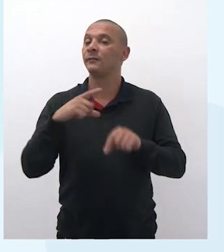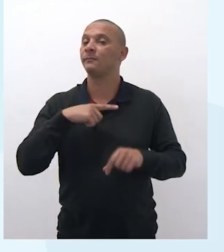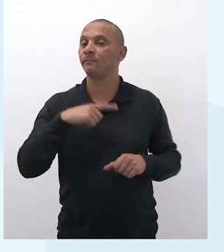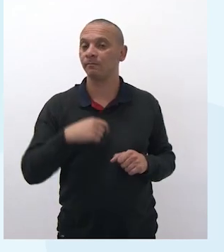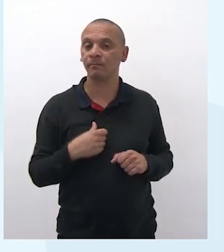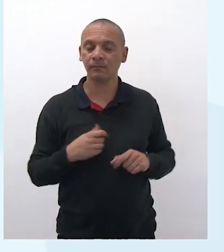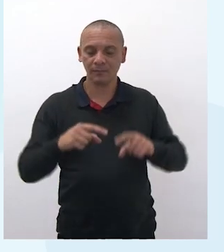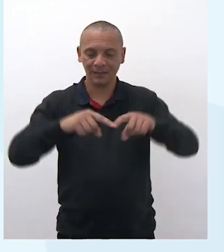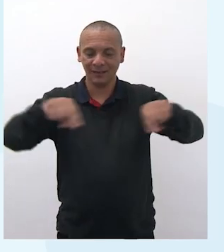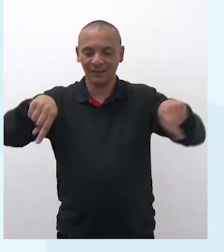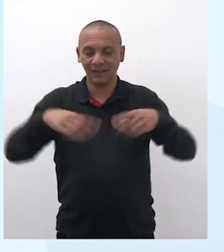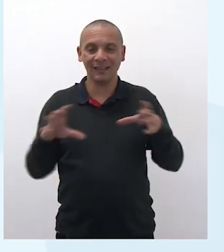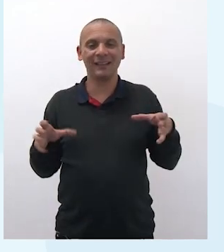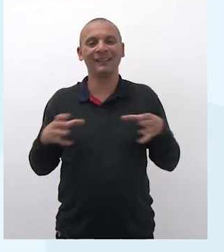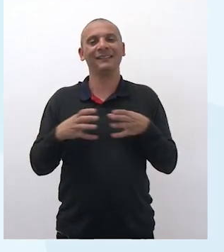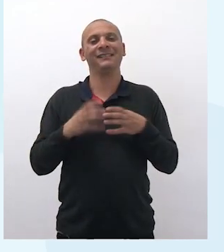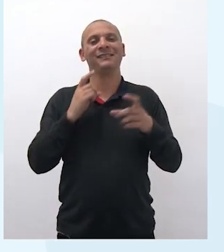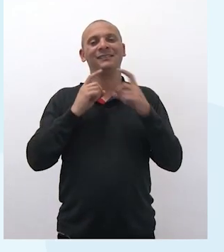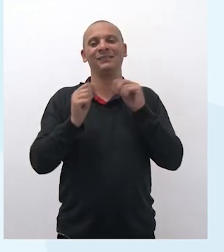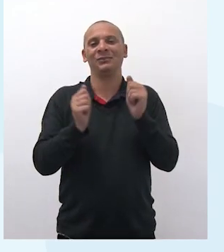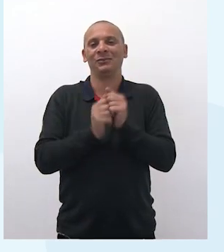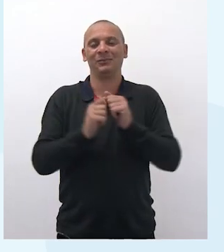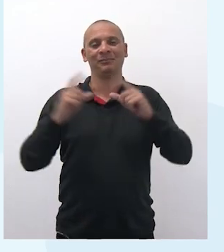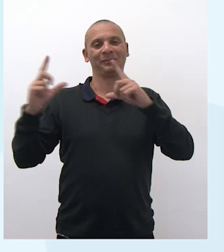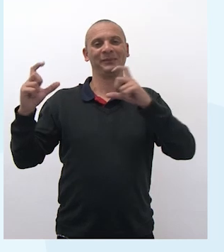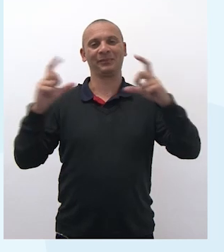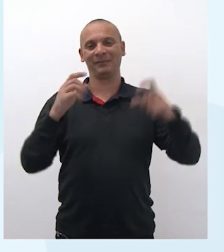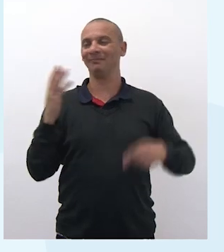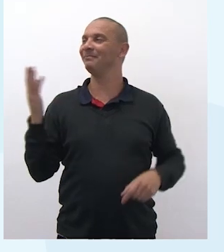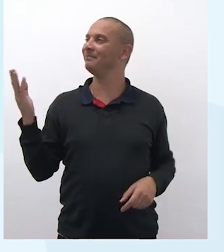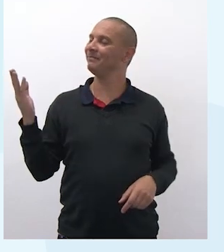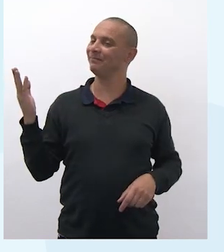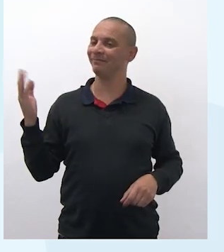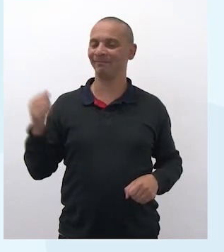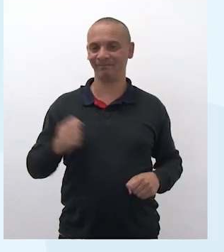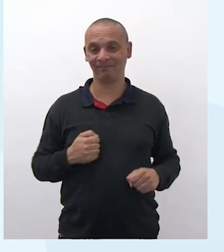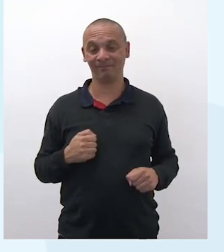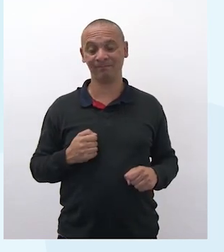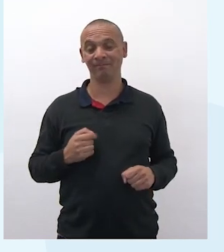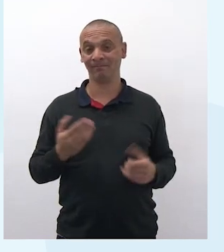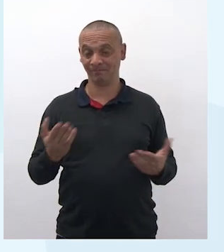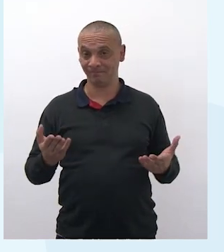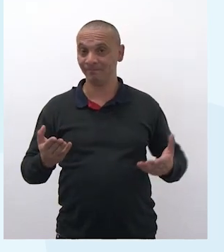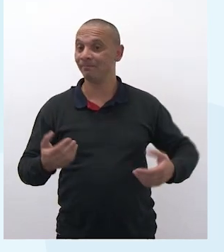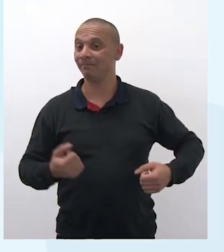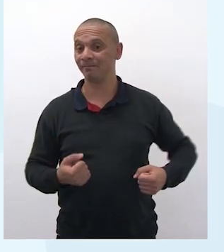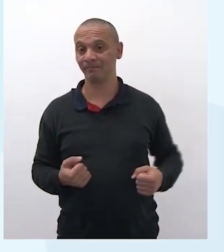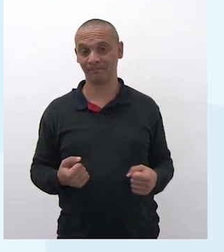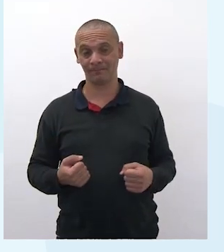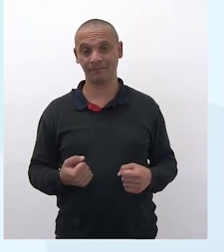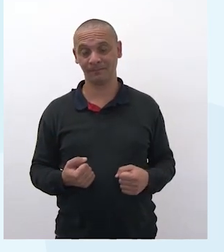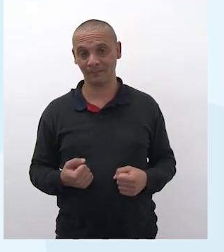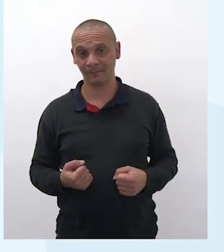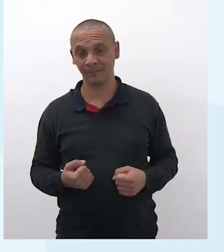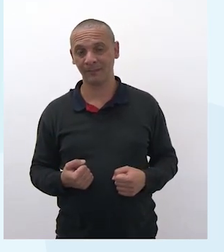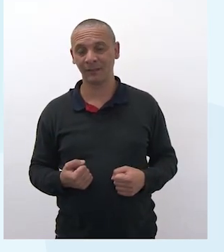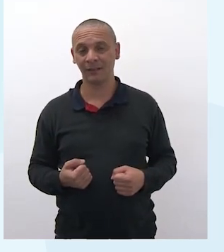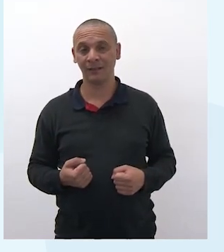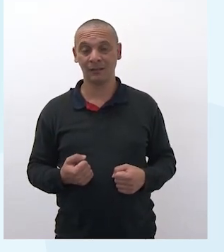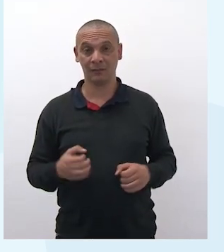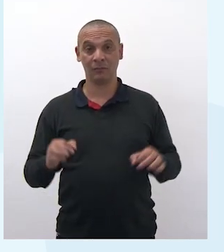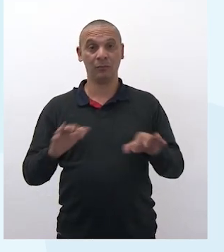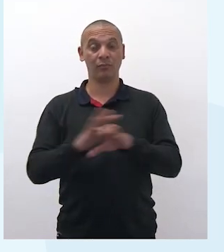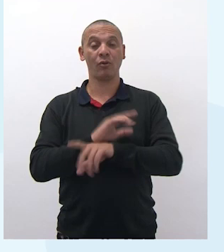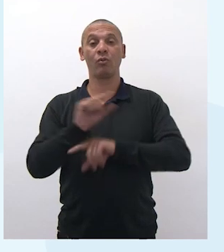e a turma quando ela produziu esses diários, pelo menos um deles, né? Eu queria